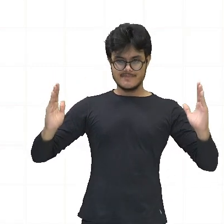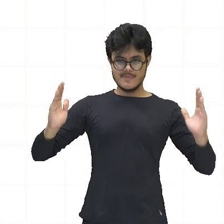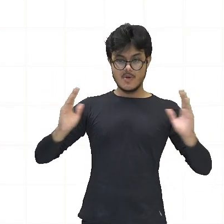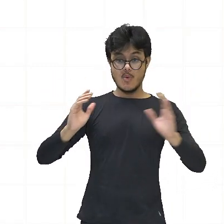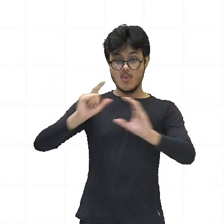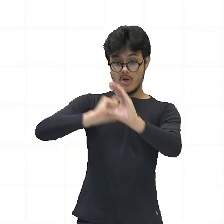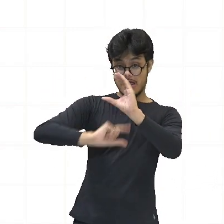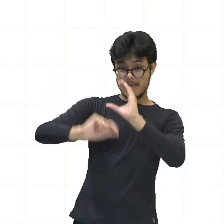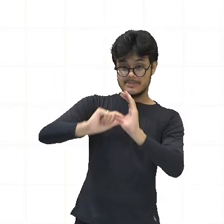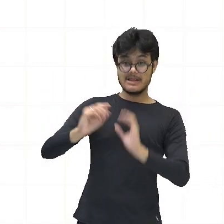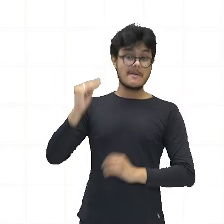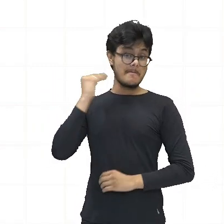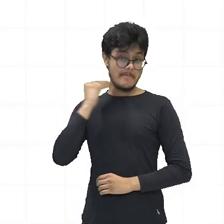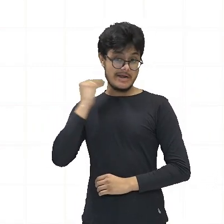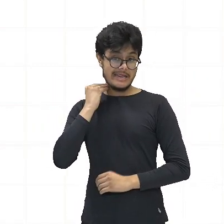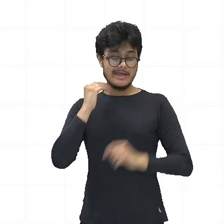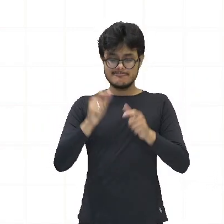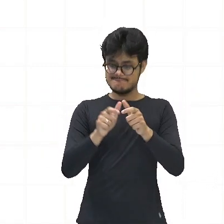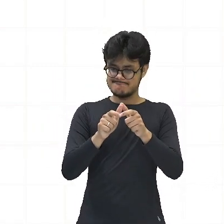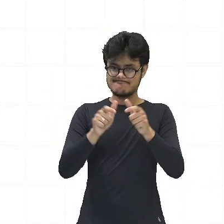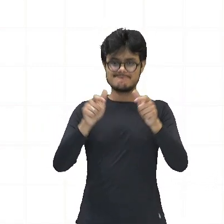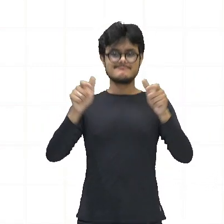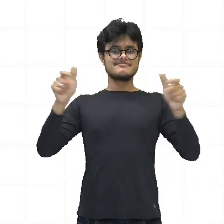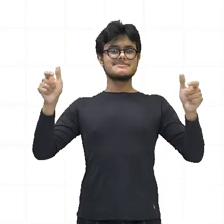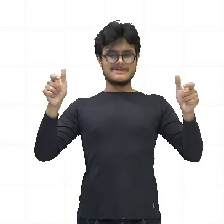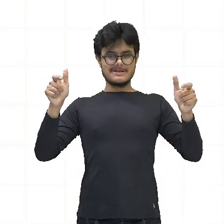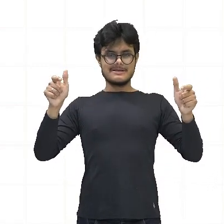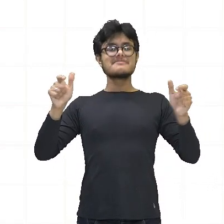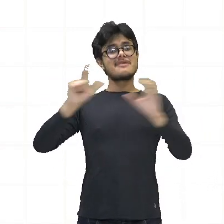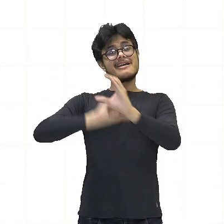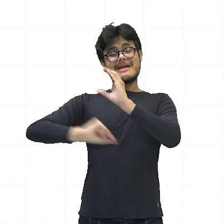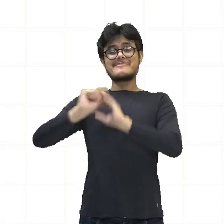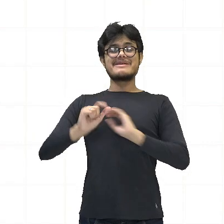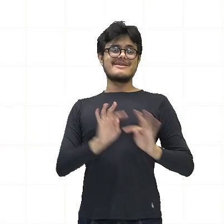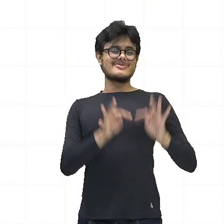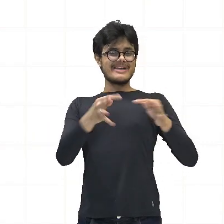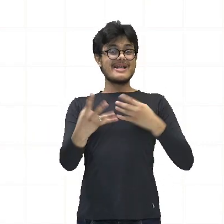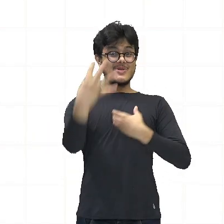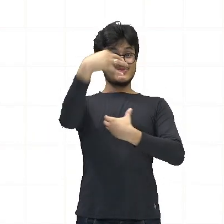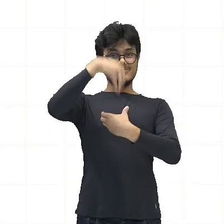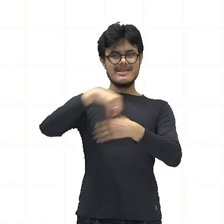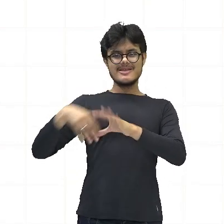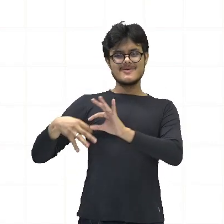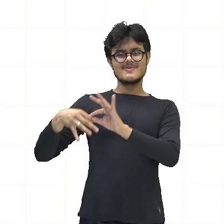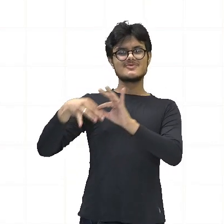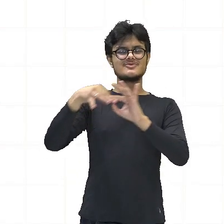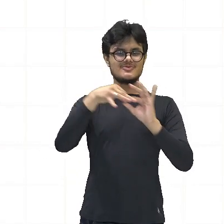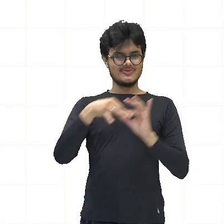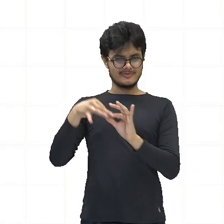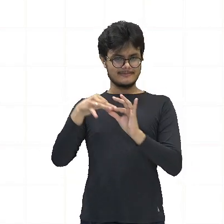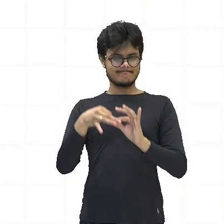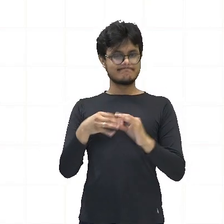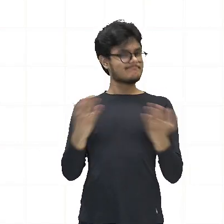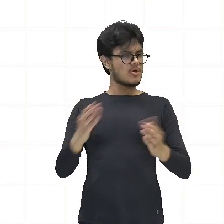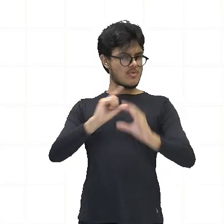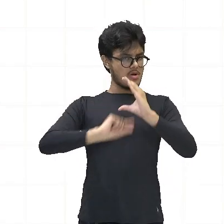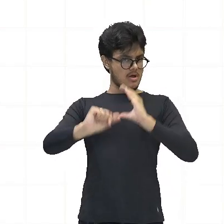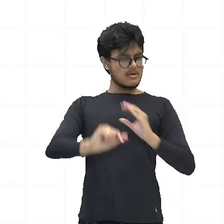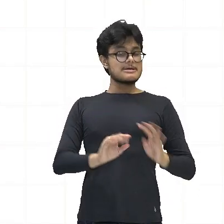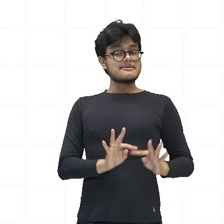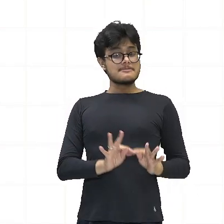financeiro, né, que se estende até o presente. Então, o capitalismo informacional, né, ele